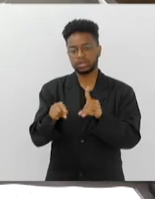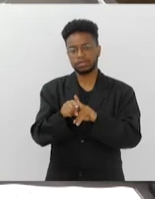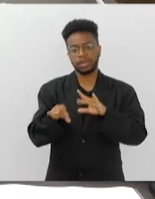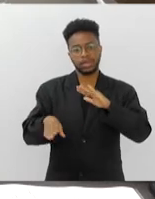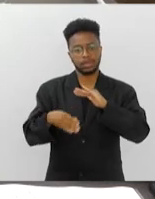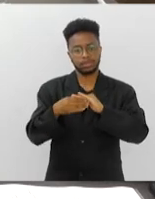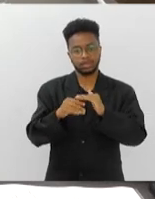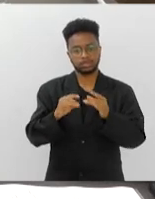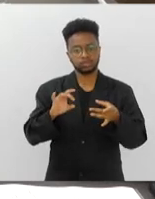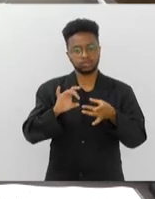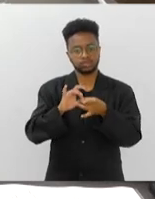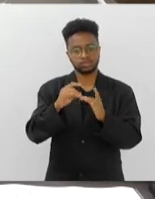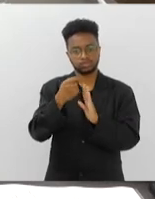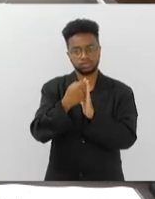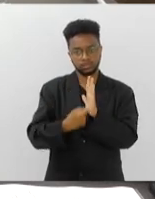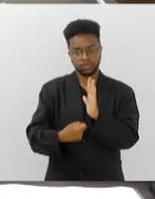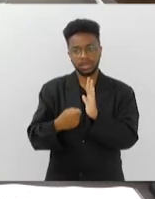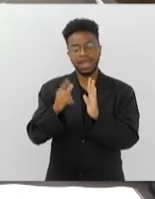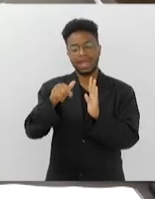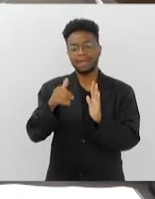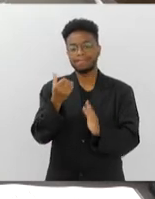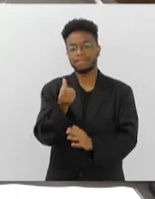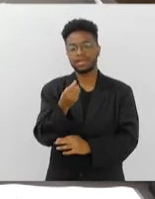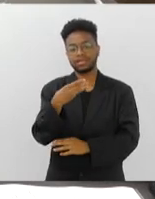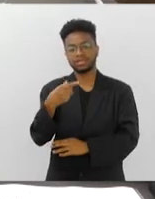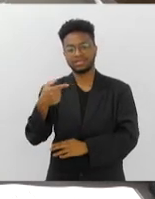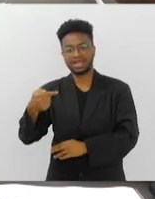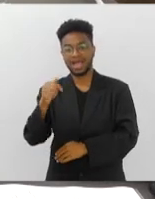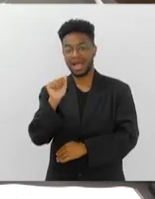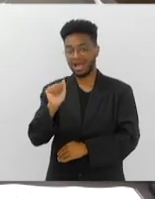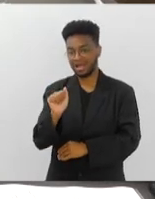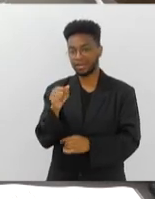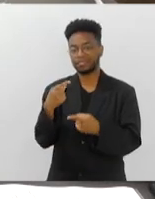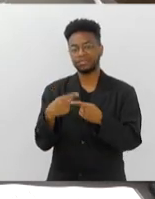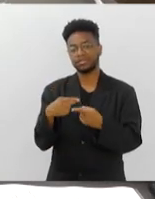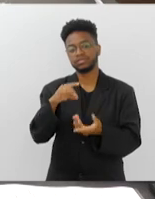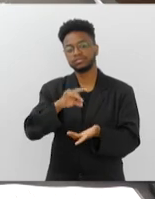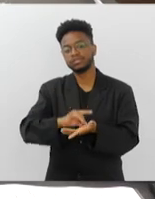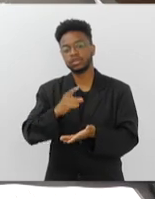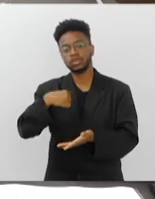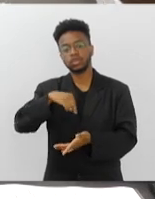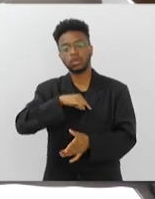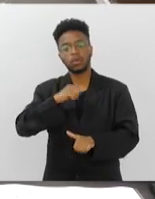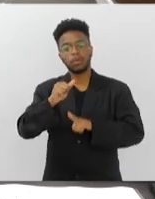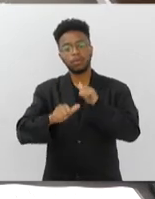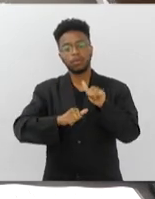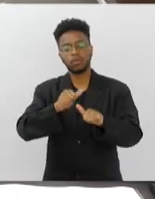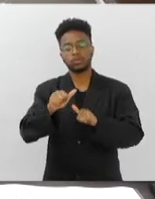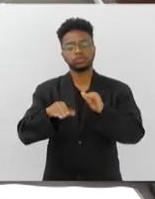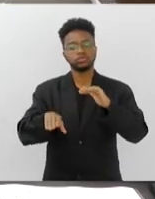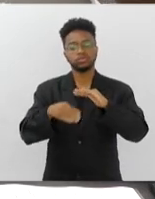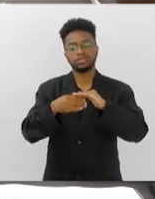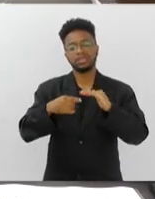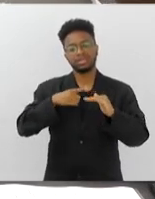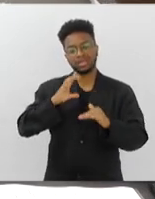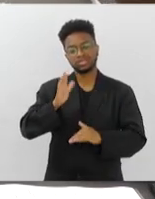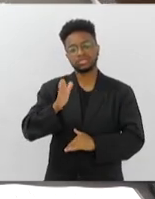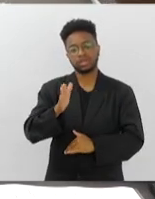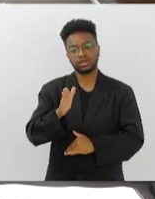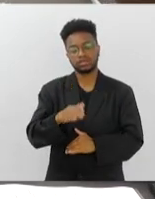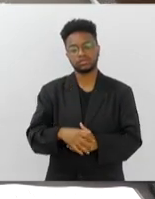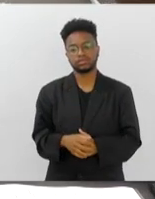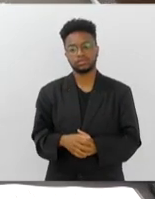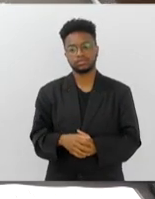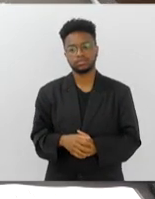substitutivo, deveria ser o 637-A, porque, na verdade, a gente está modificando um substitutivo que já existe. Mas eu cantei